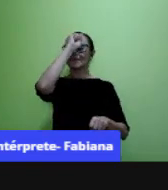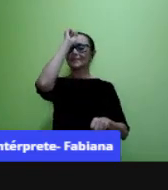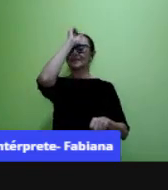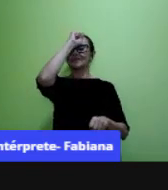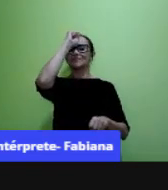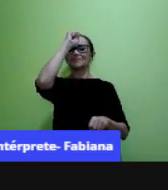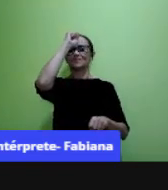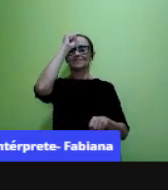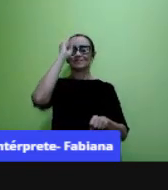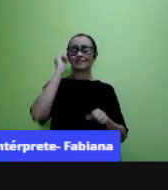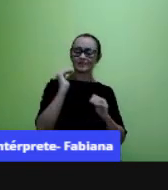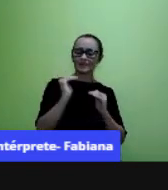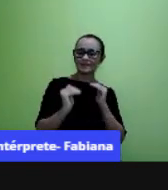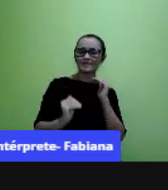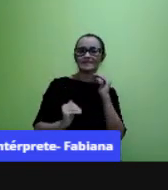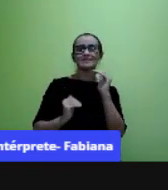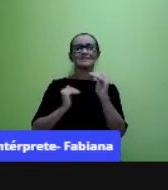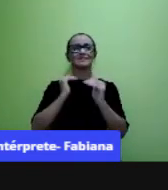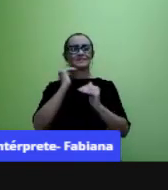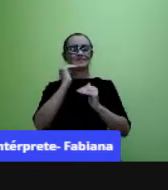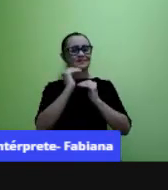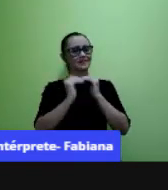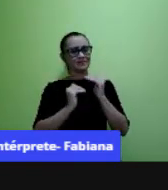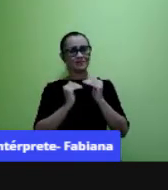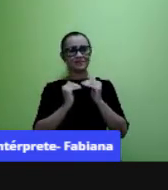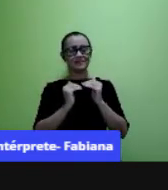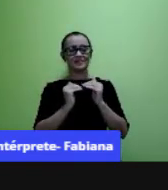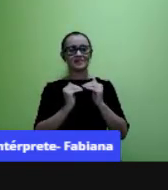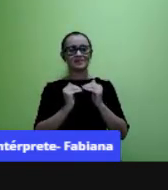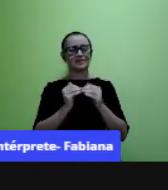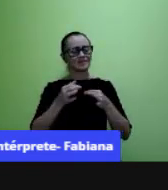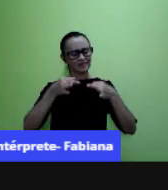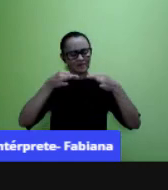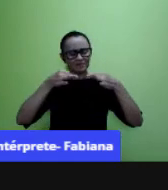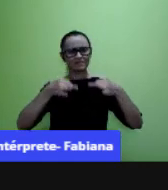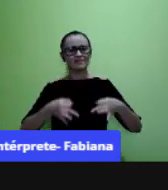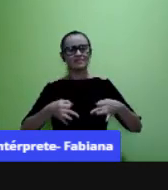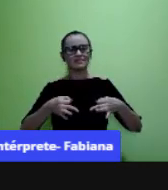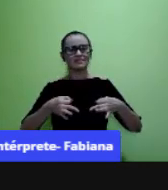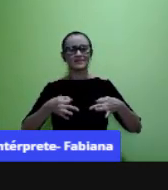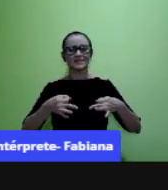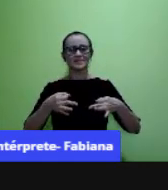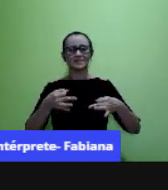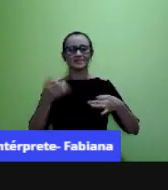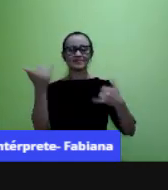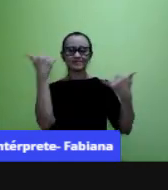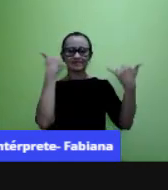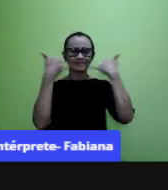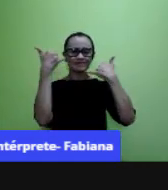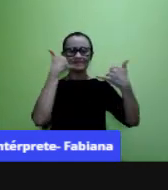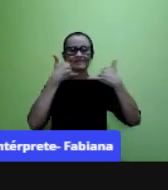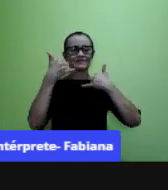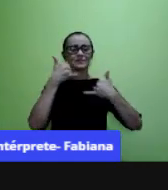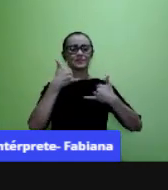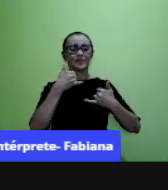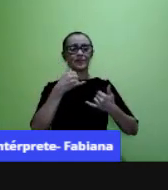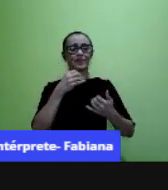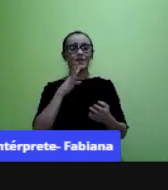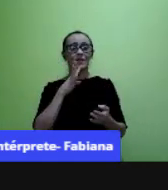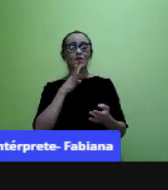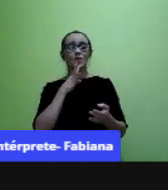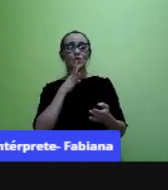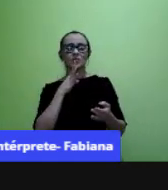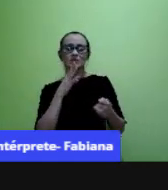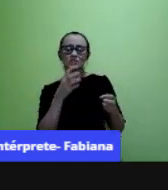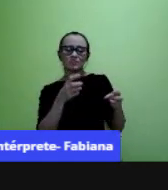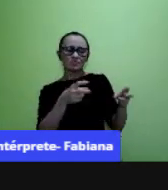está simplesmente pronta para receber várias informações e ela começa a reconhecer o que ela está aprendendo.